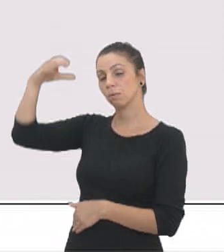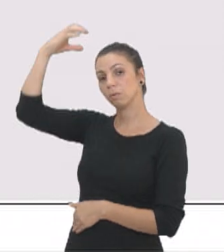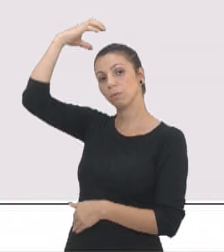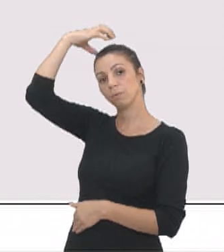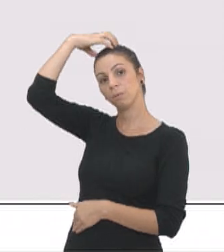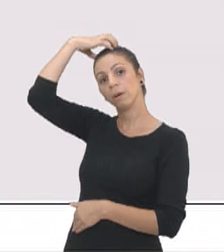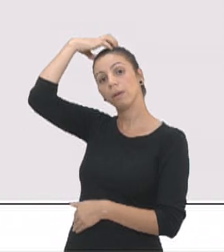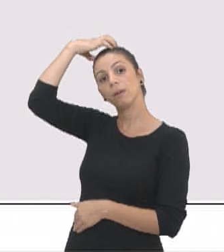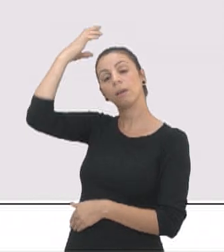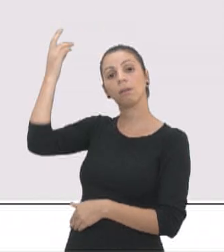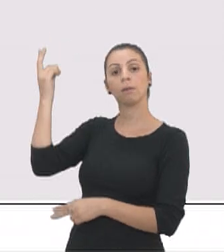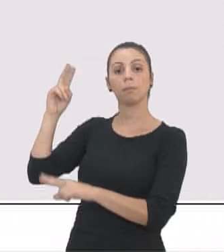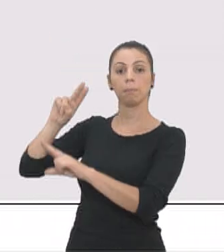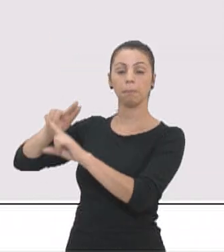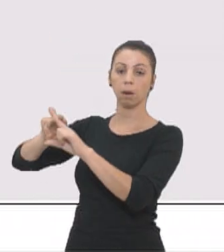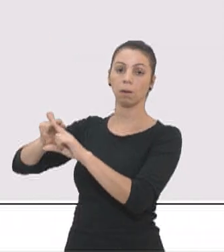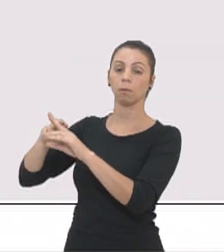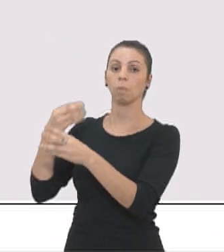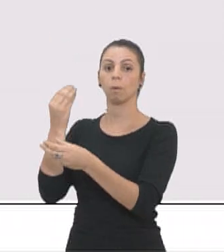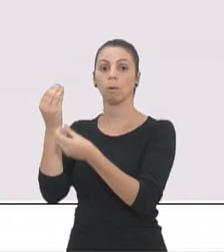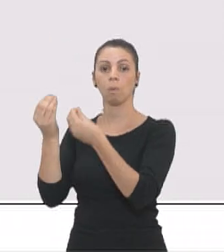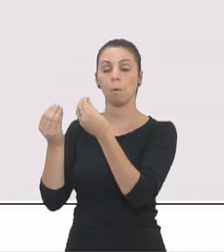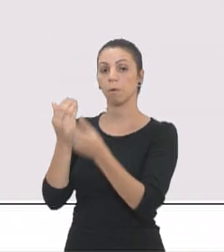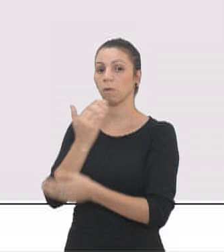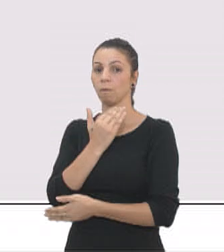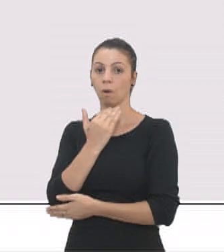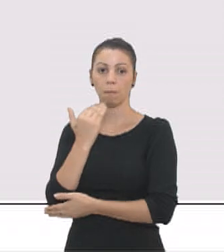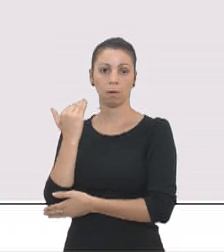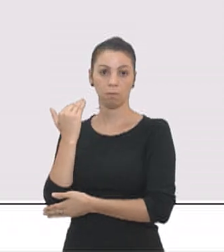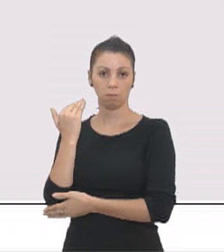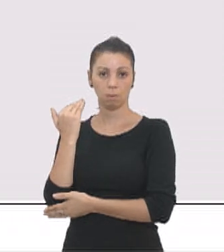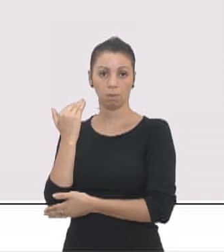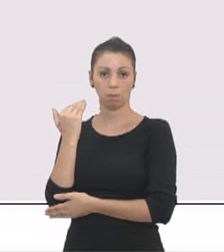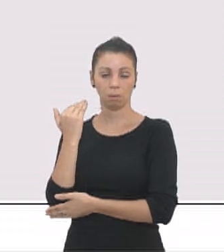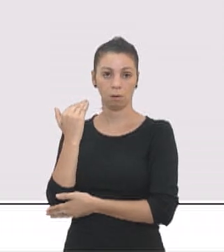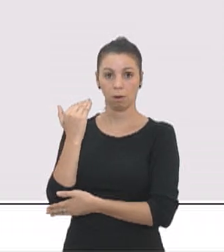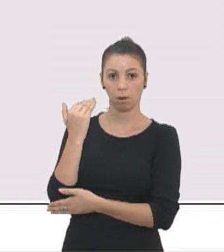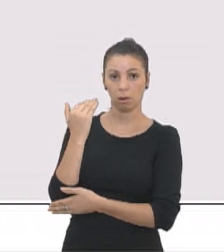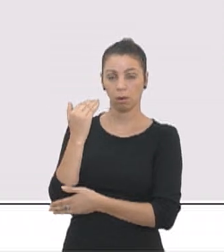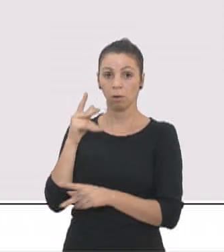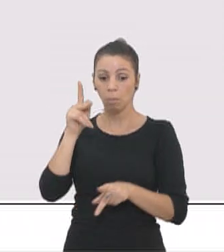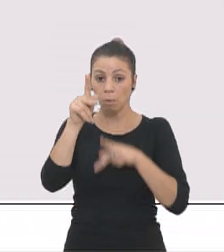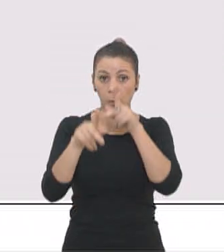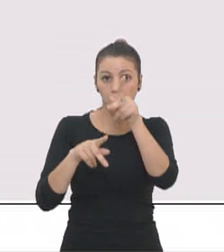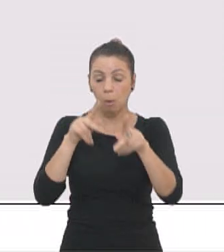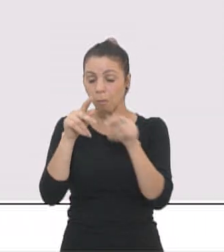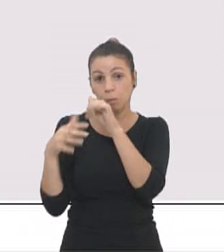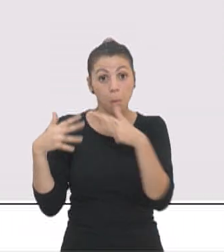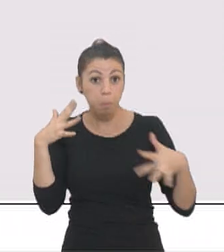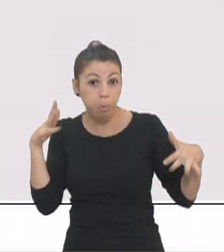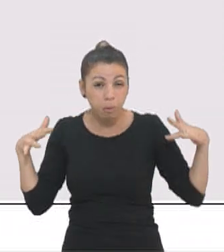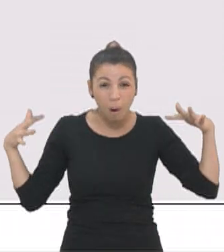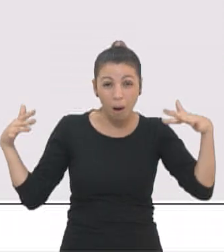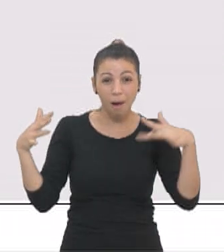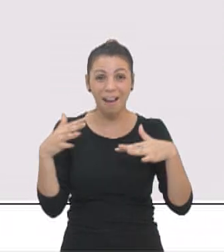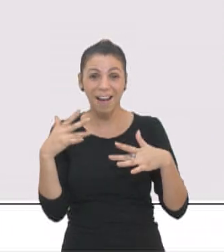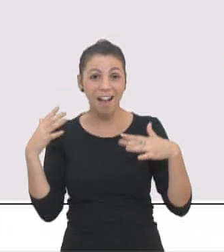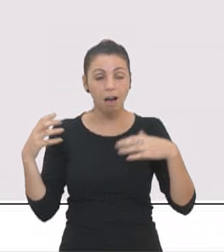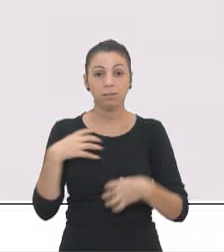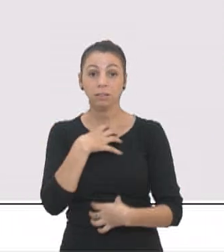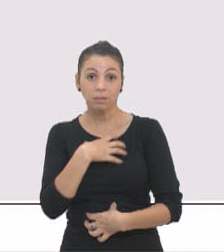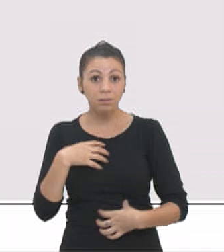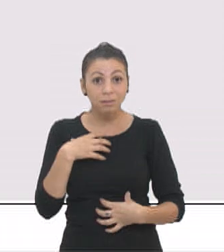matar o rei? Com a nova e fantástica arma, qual o povo e ao delírio. Em praça pública, o rei,